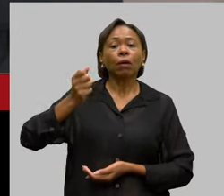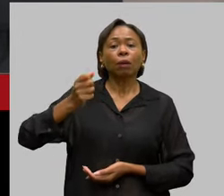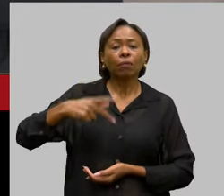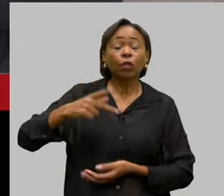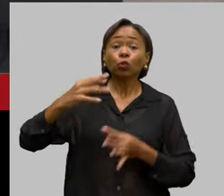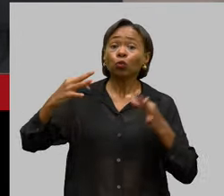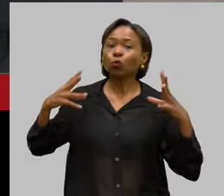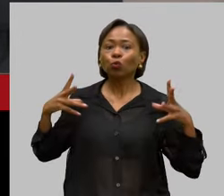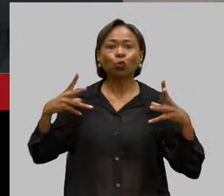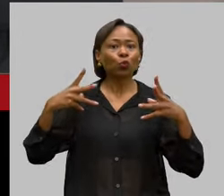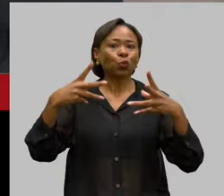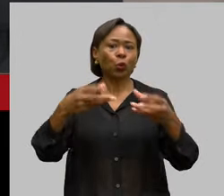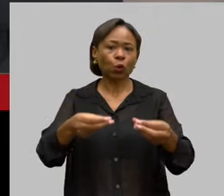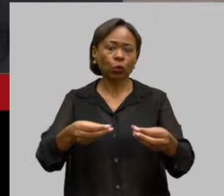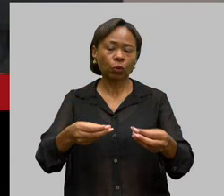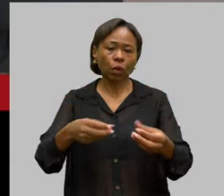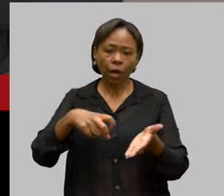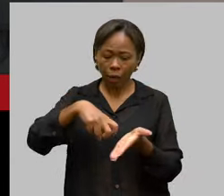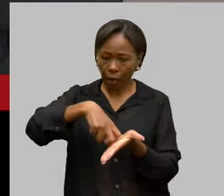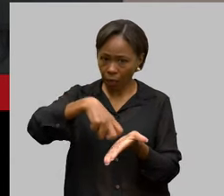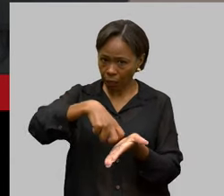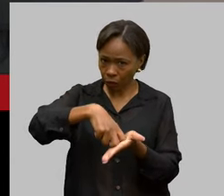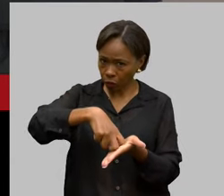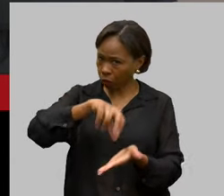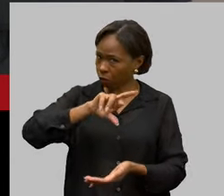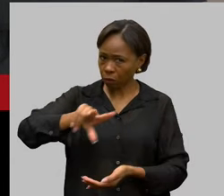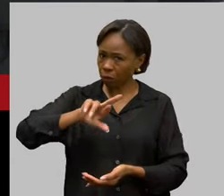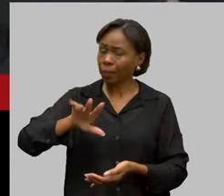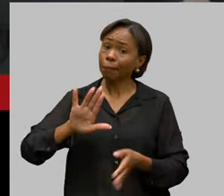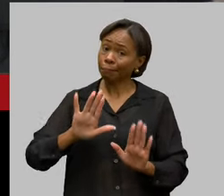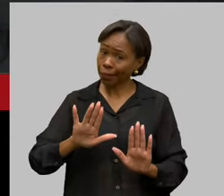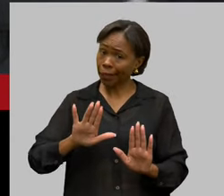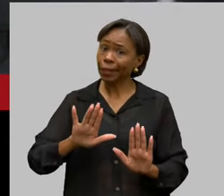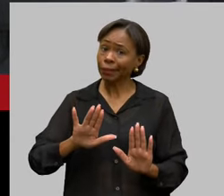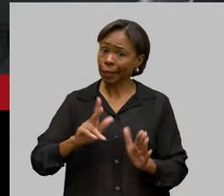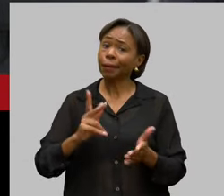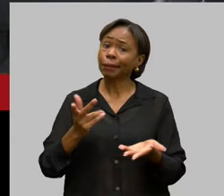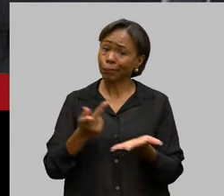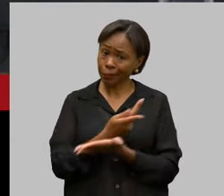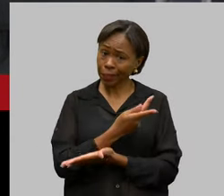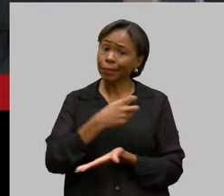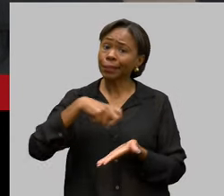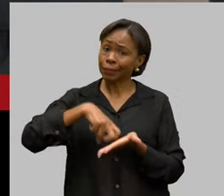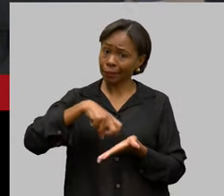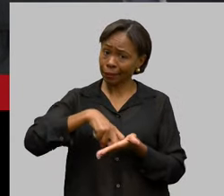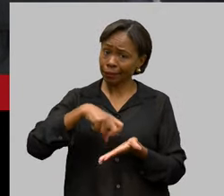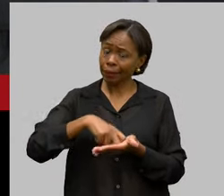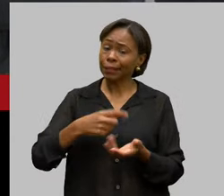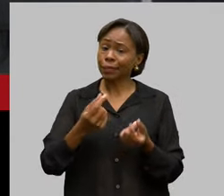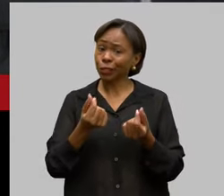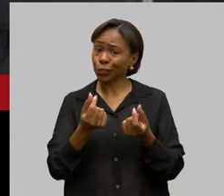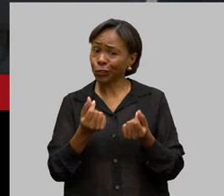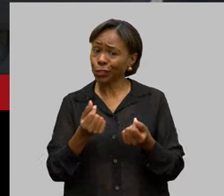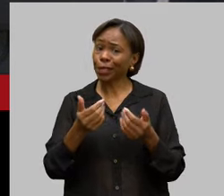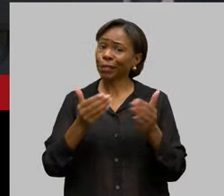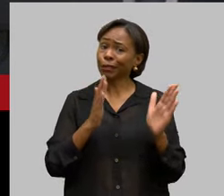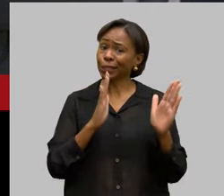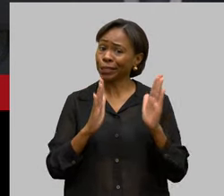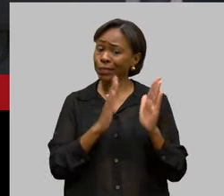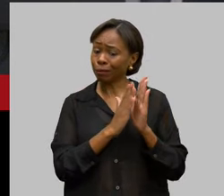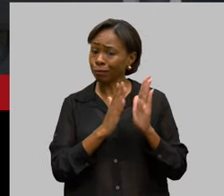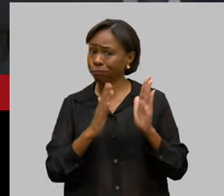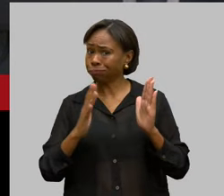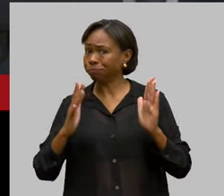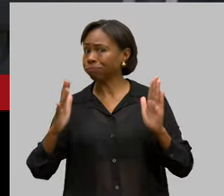ele acaba sendo o castigo financeiro e de tempo na reforma da Previdência nessa última reforma de